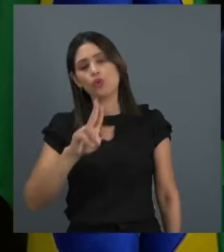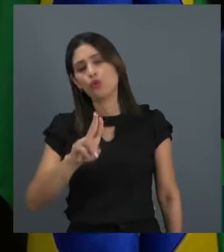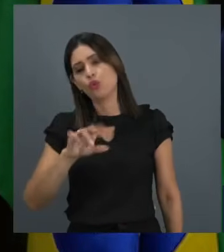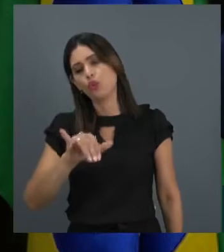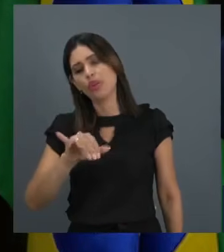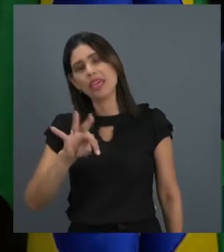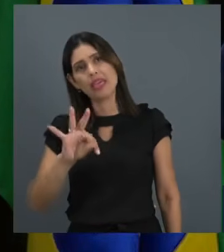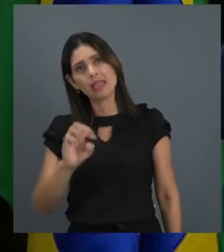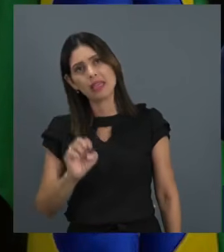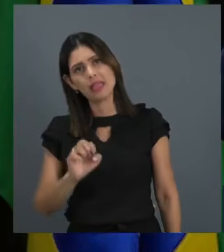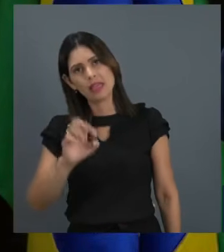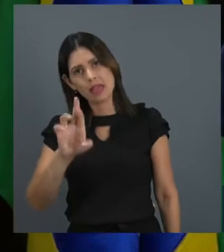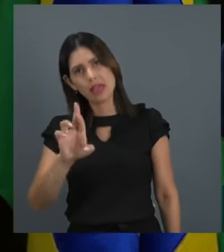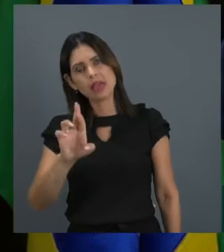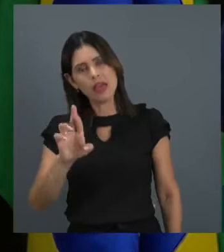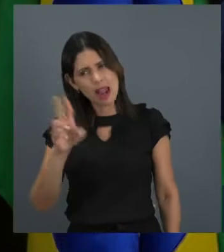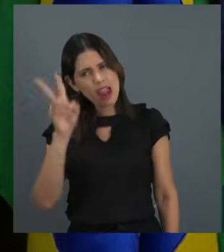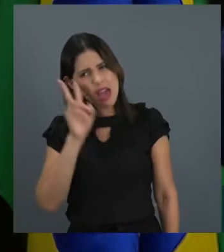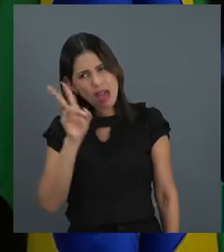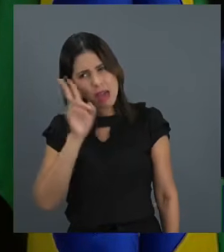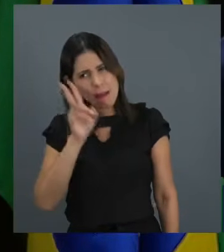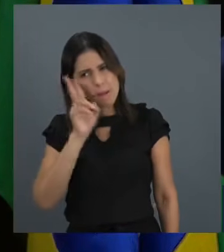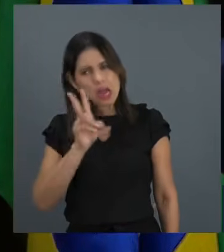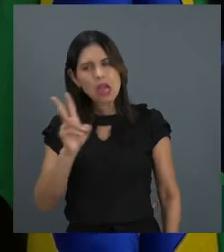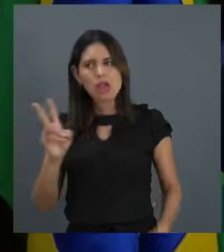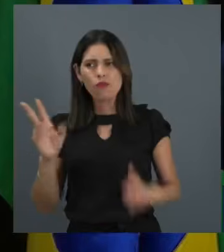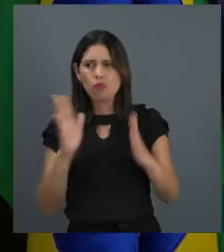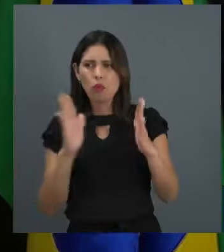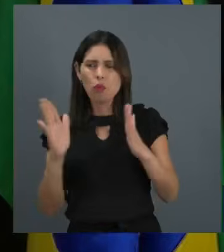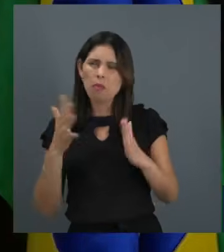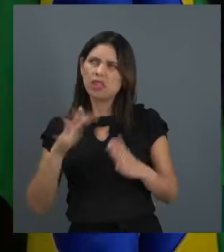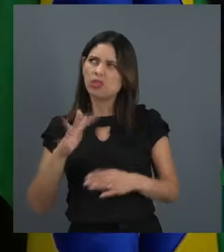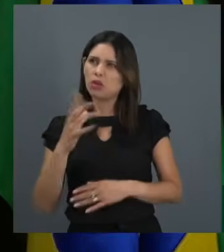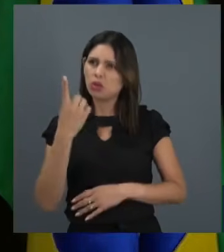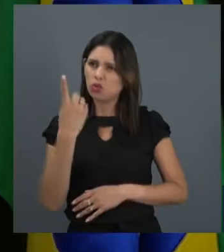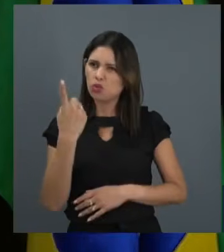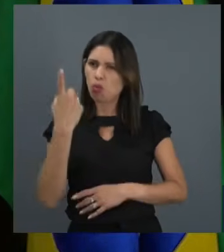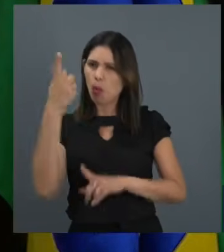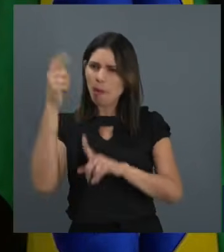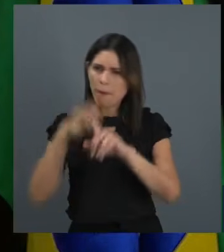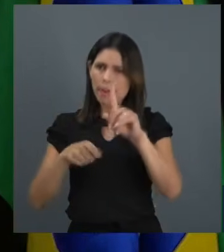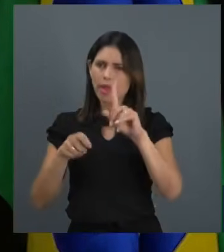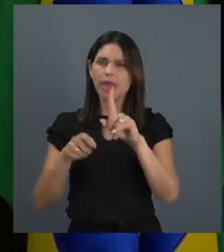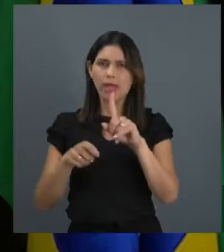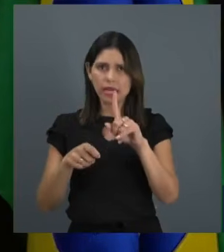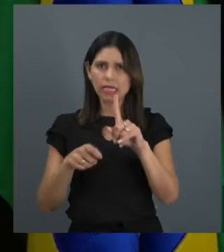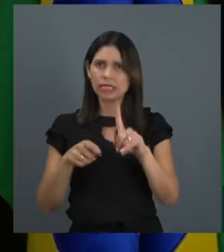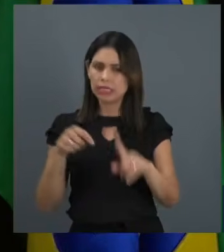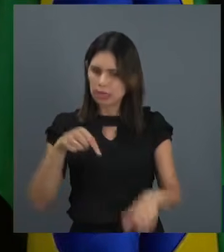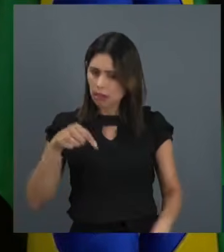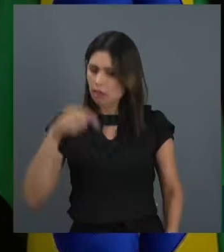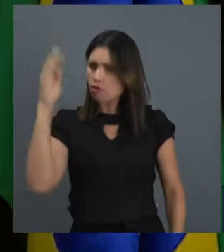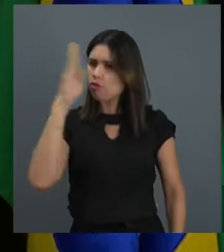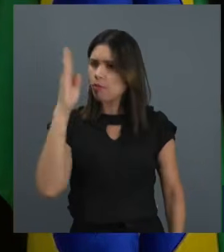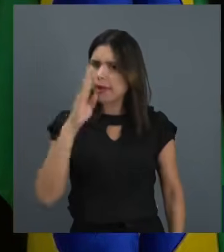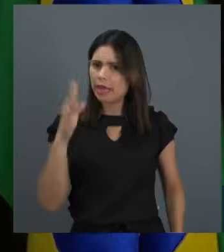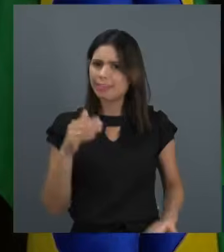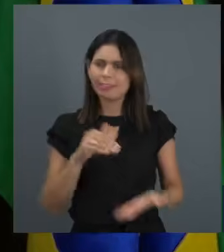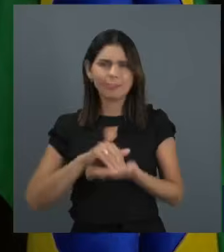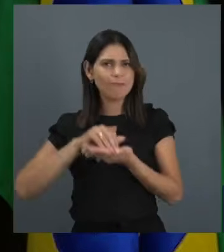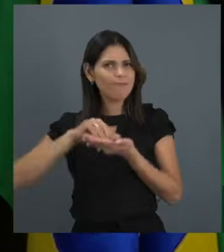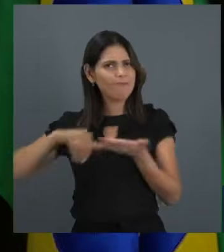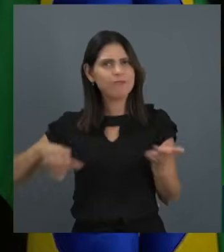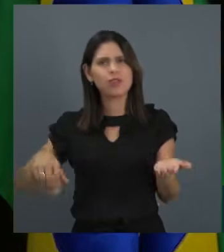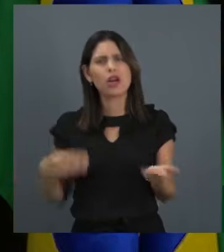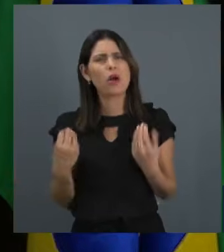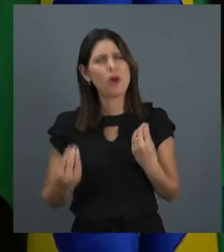ficou pouco mais de 1 mês banido do Brasil. Pergunto de novo para você, isso é coisa